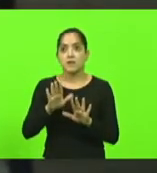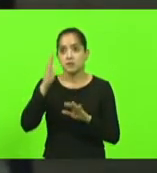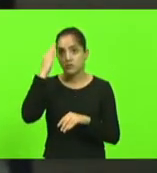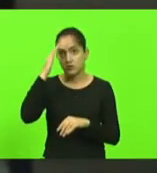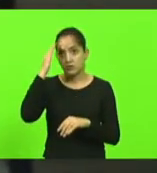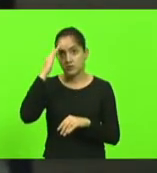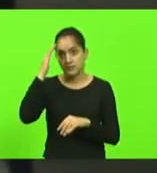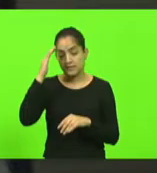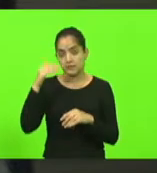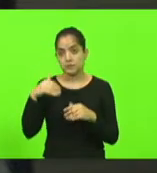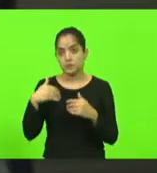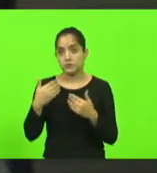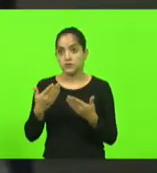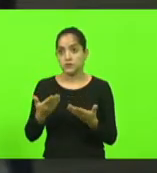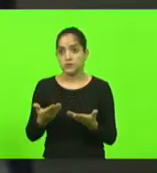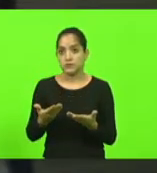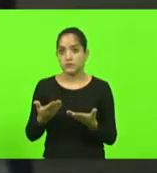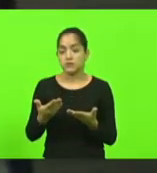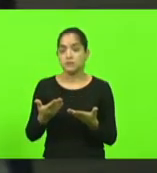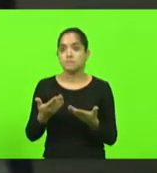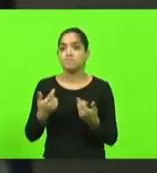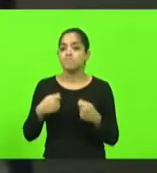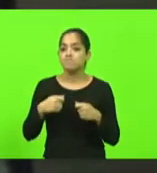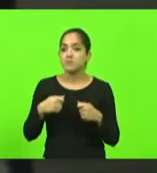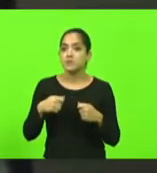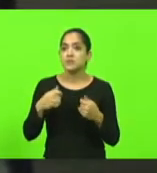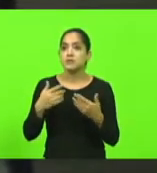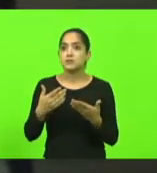que temos que seguir